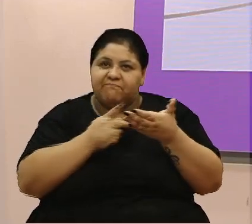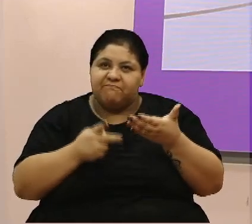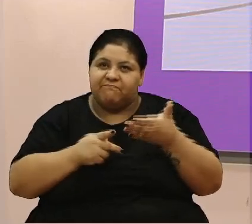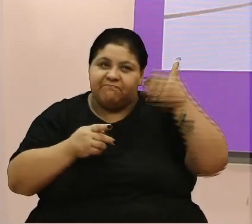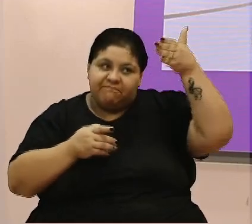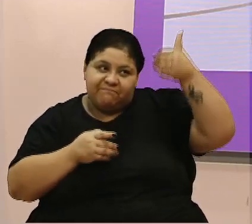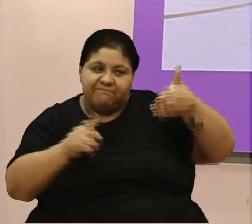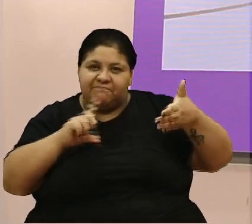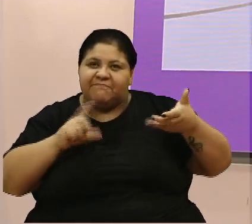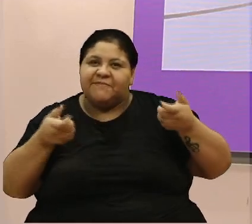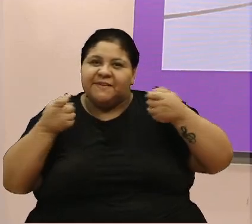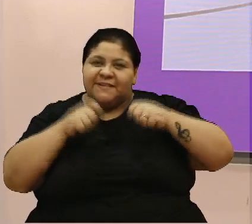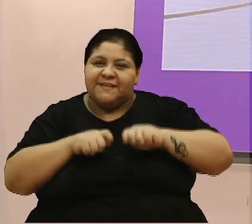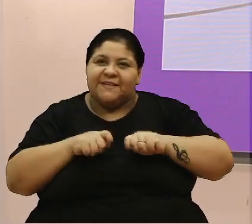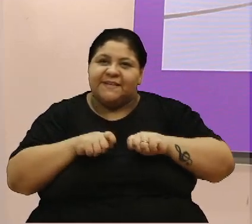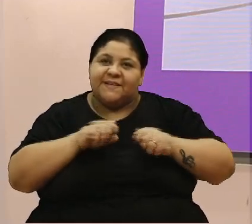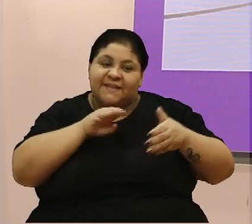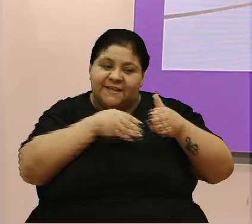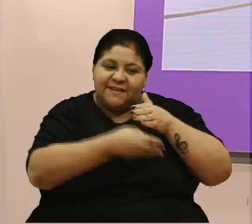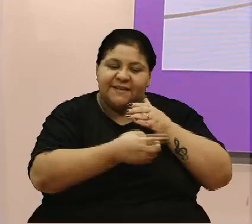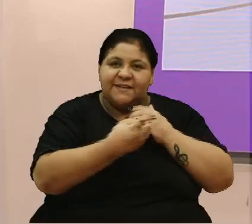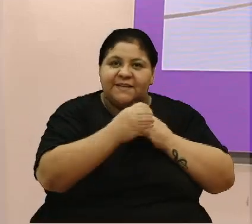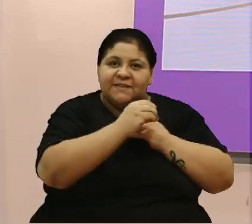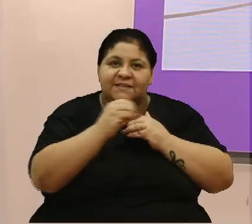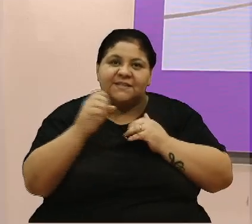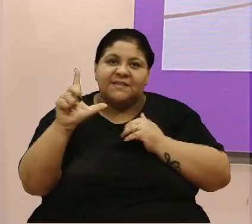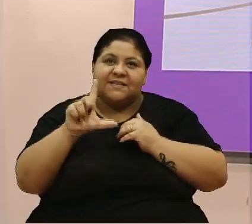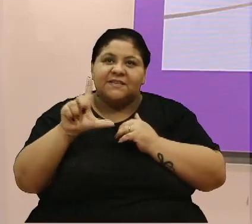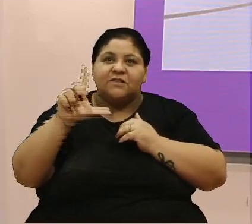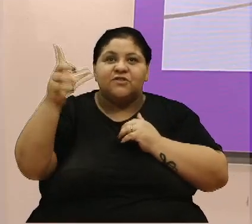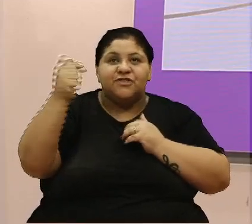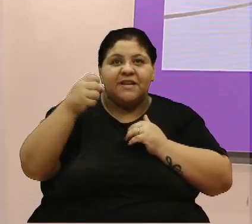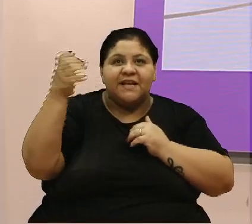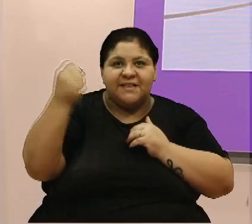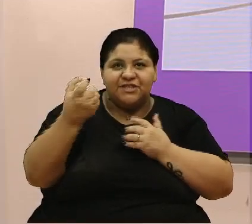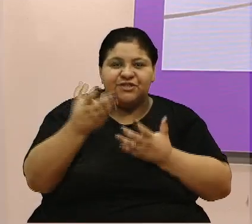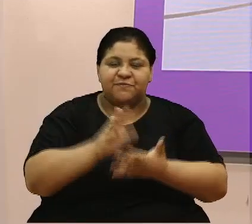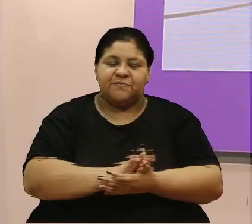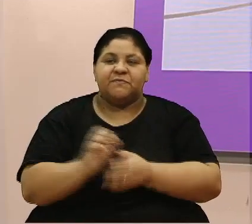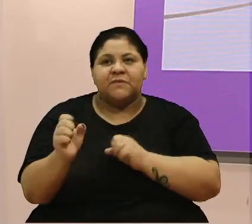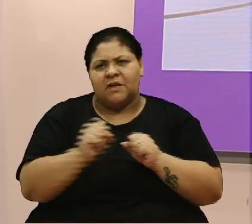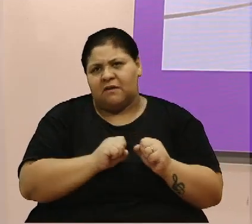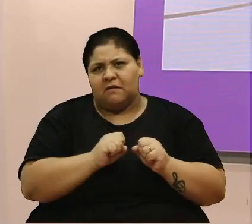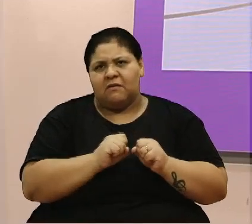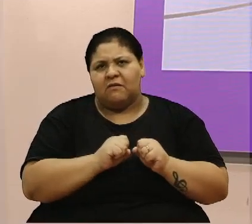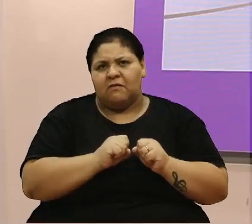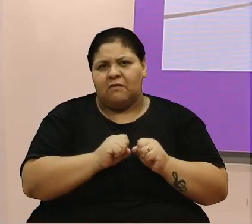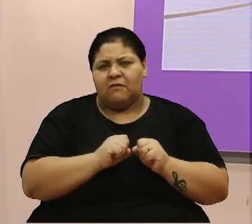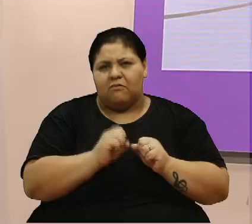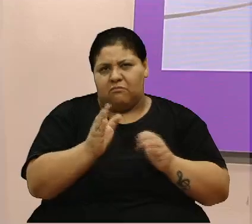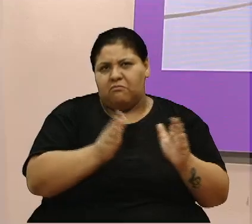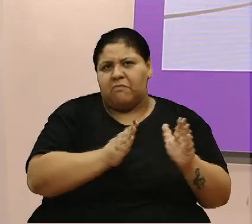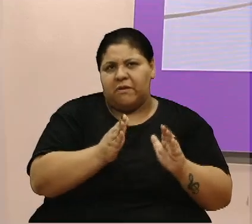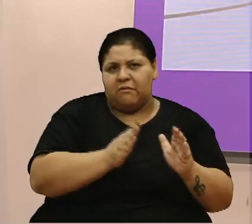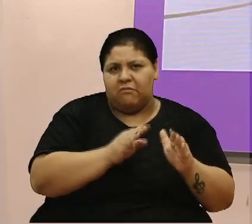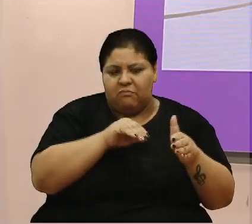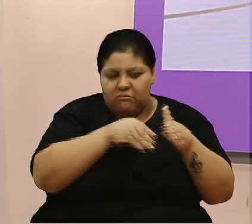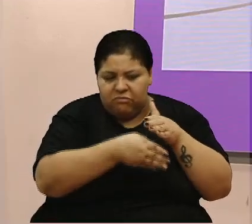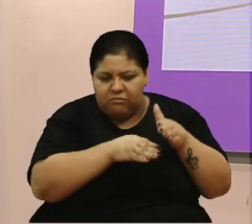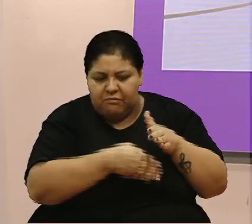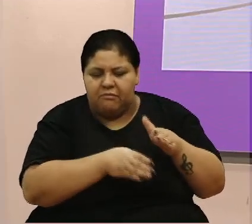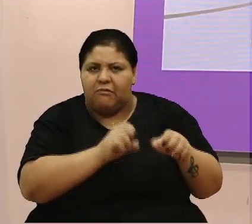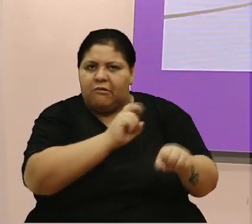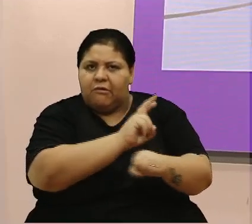Tem capacidade de armazenamento de até 100 litros de leite. Pode ser conservado por um período, né? Explicadinho